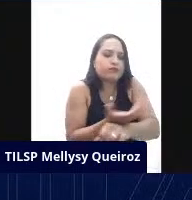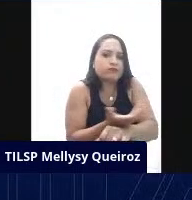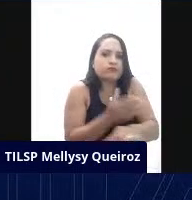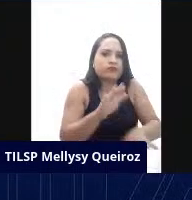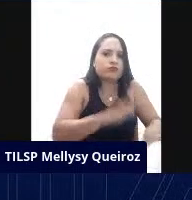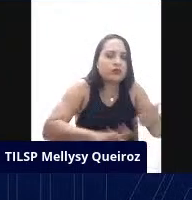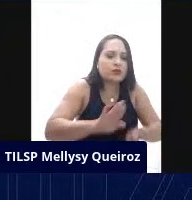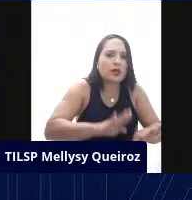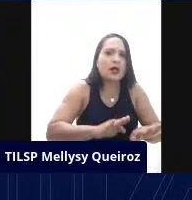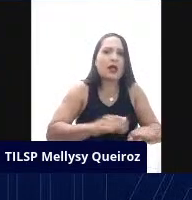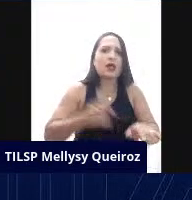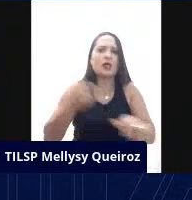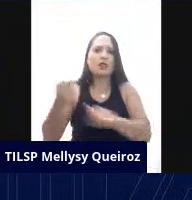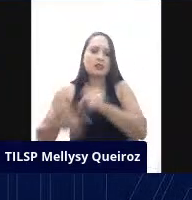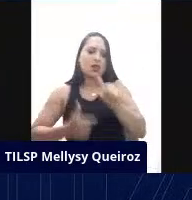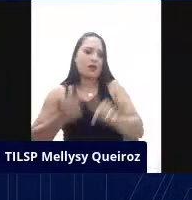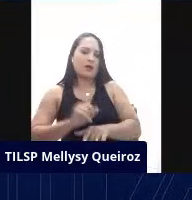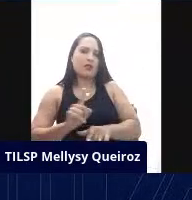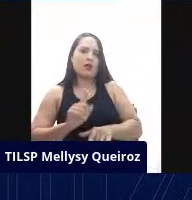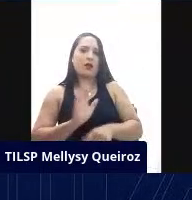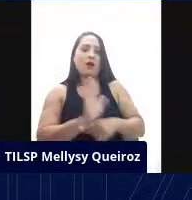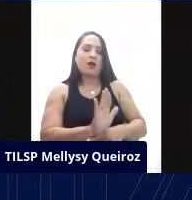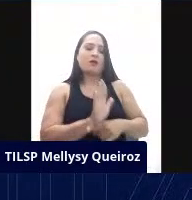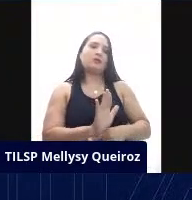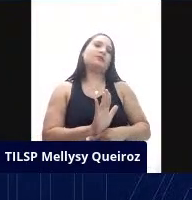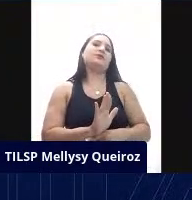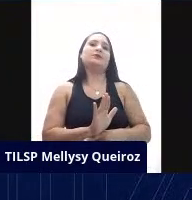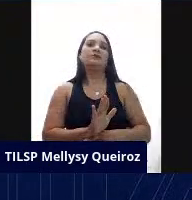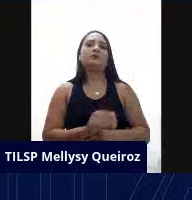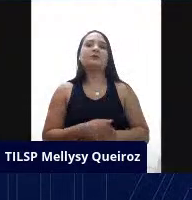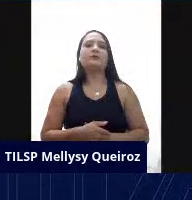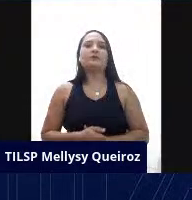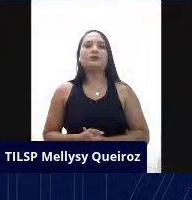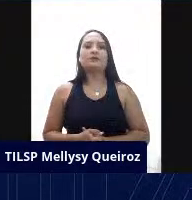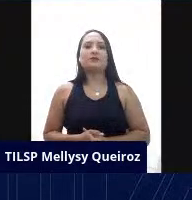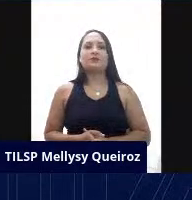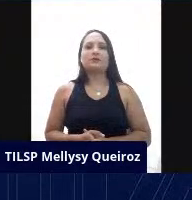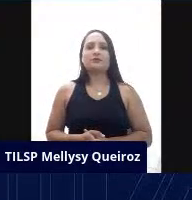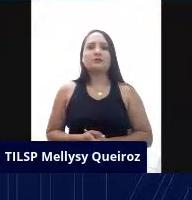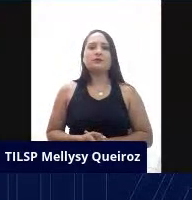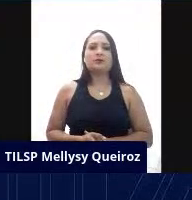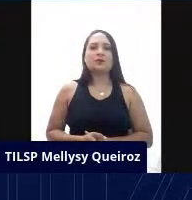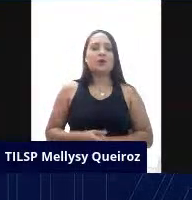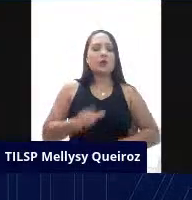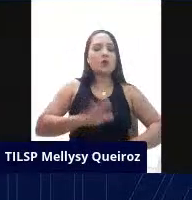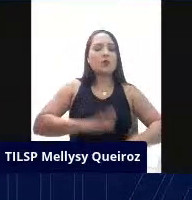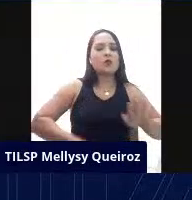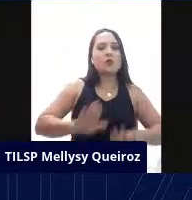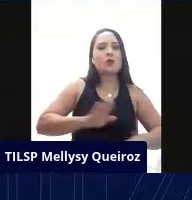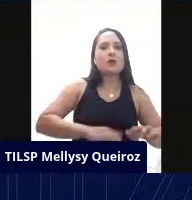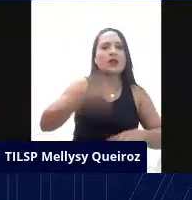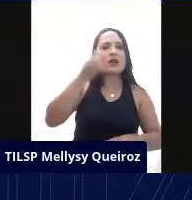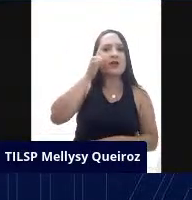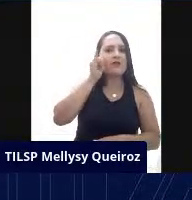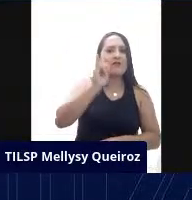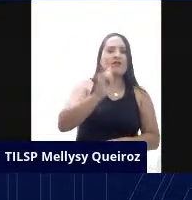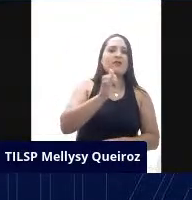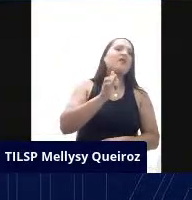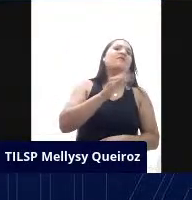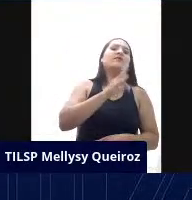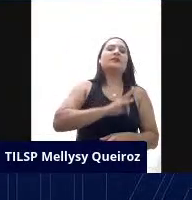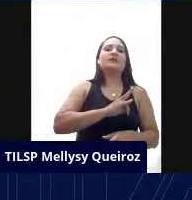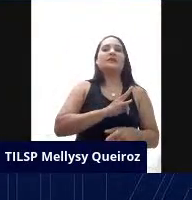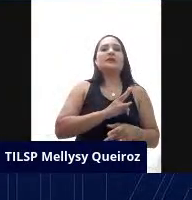né? Pois é. Tanto cuidado em cultivar sem agrotóxicos, em preservar a vegetação local, mas